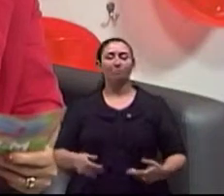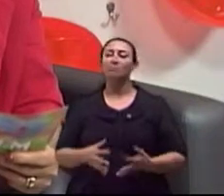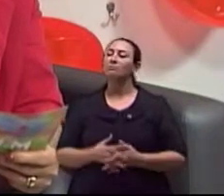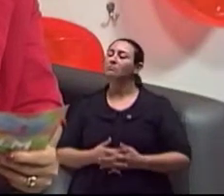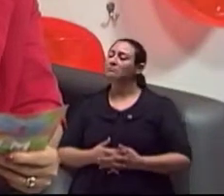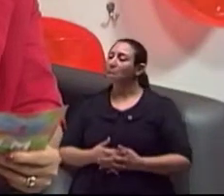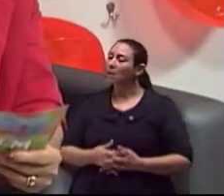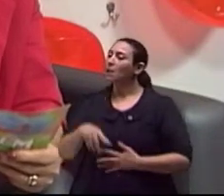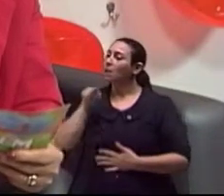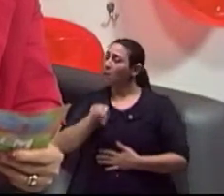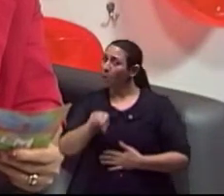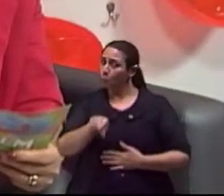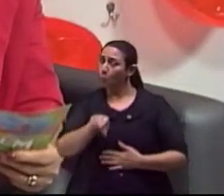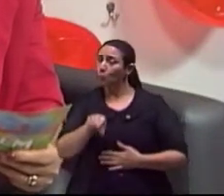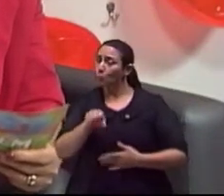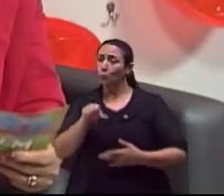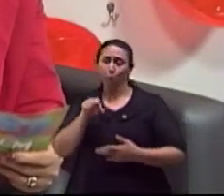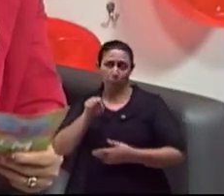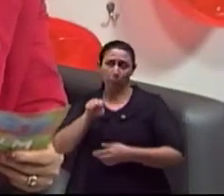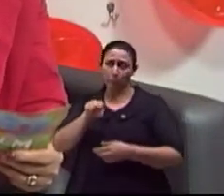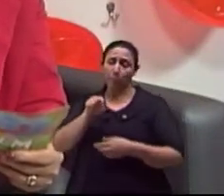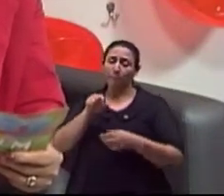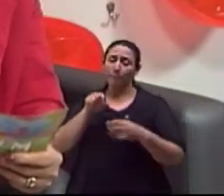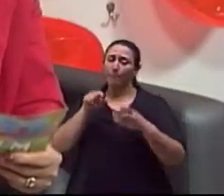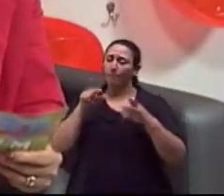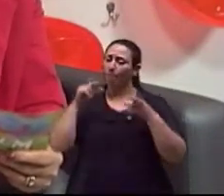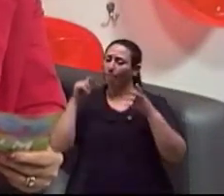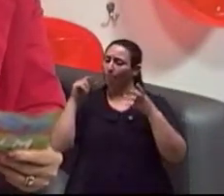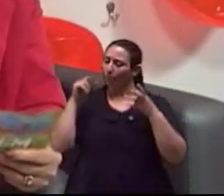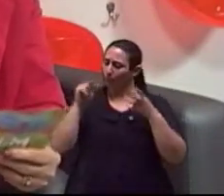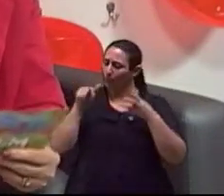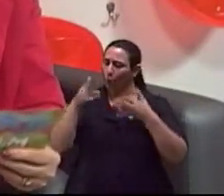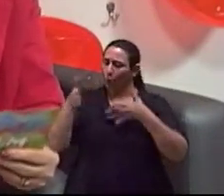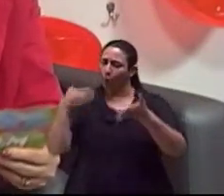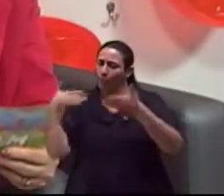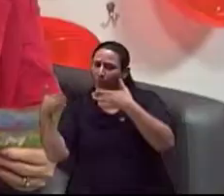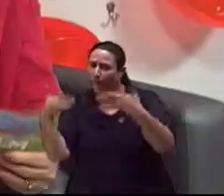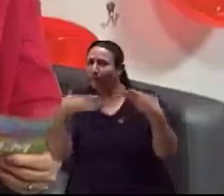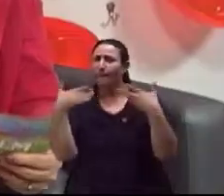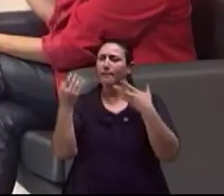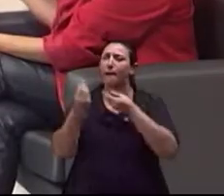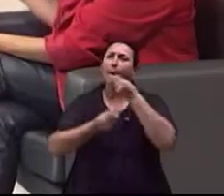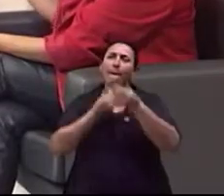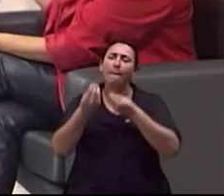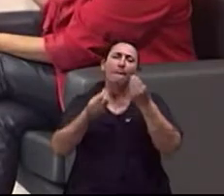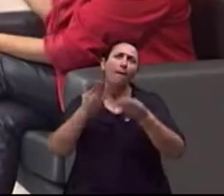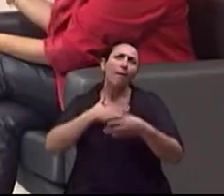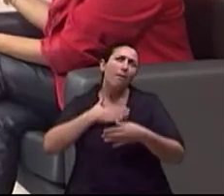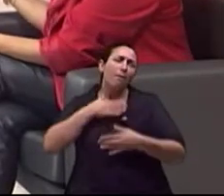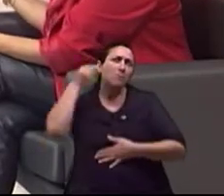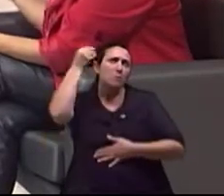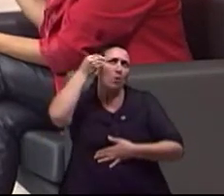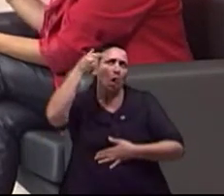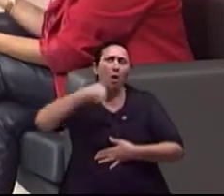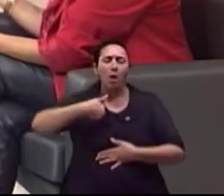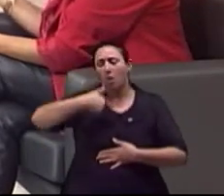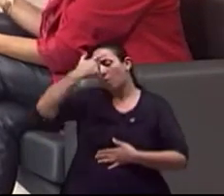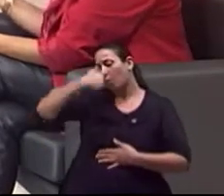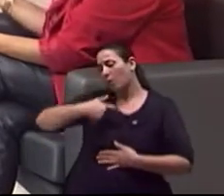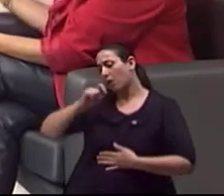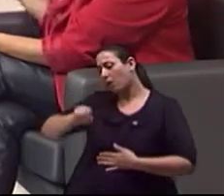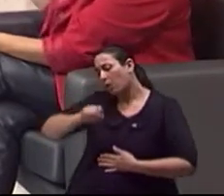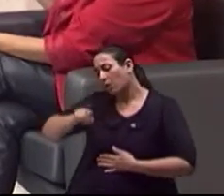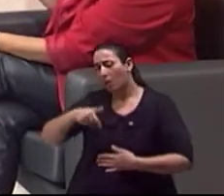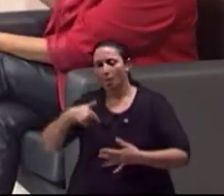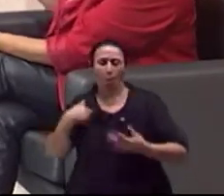auxilia nesse nesse nessa conversa interna e externa de quem eu sou a minha psiquê como é que eu estou recebendo